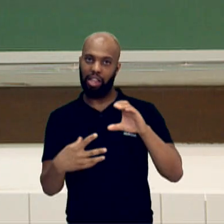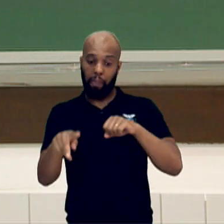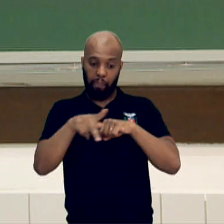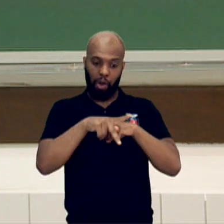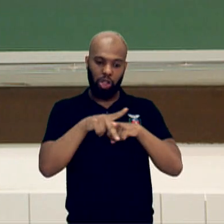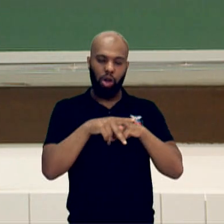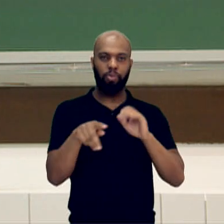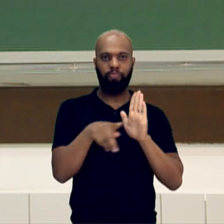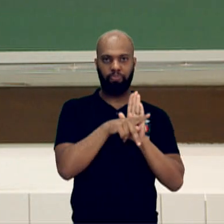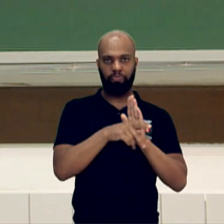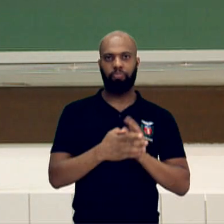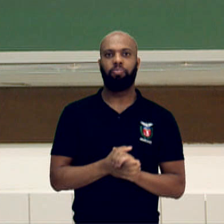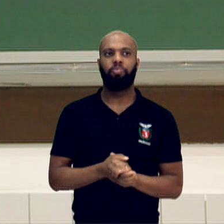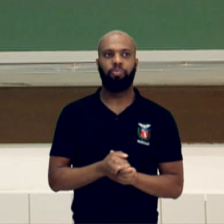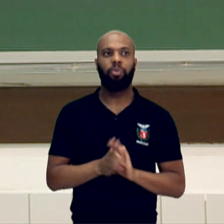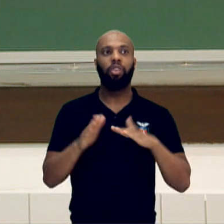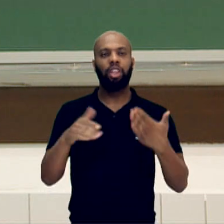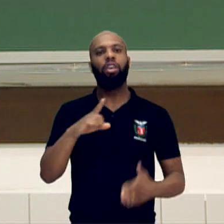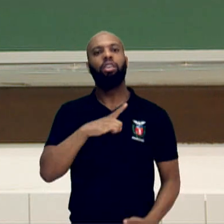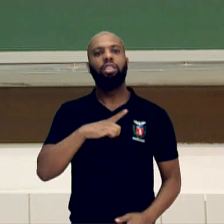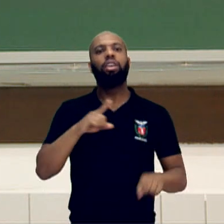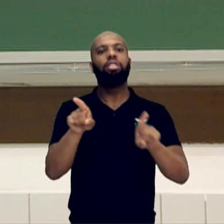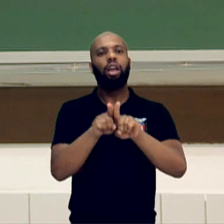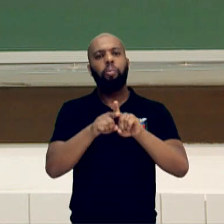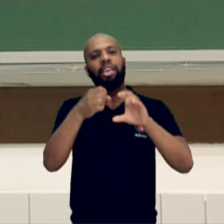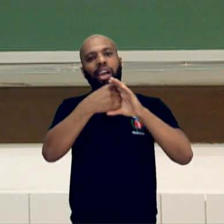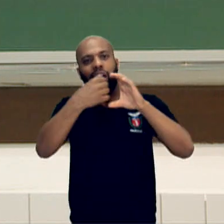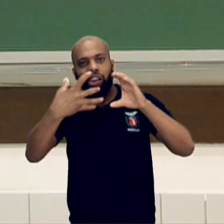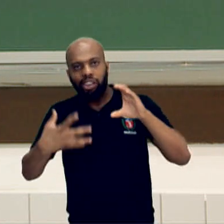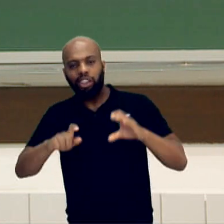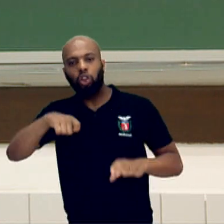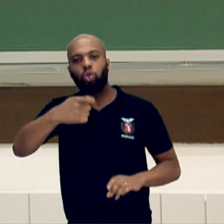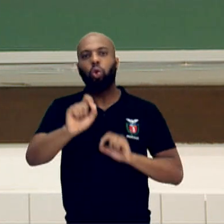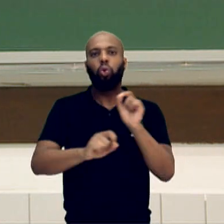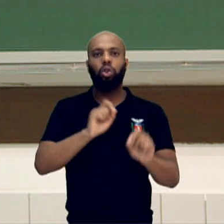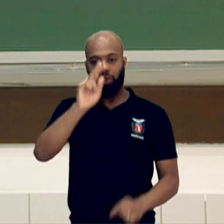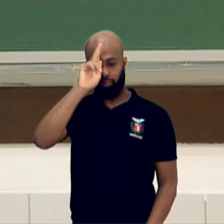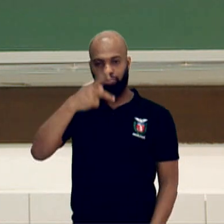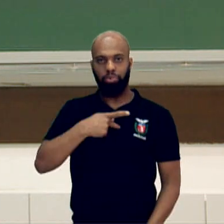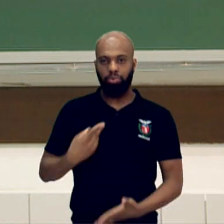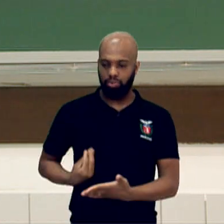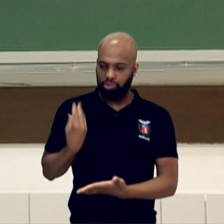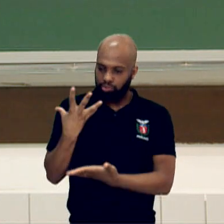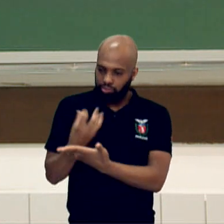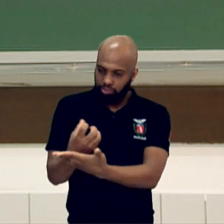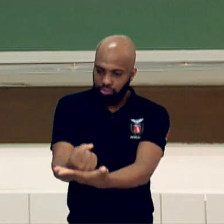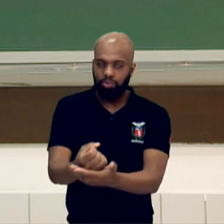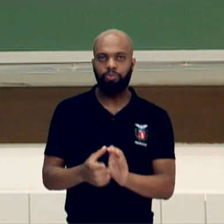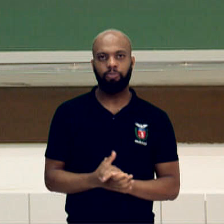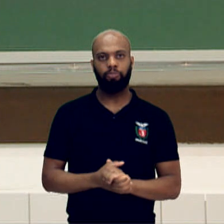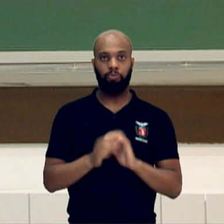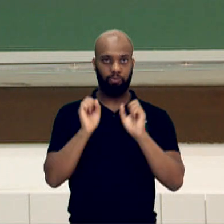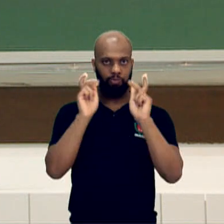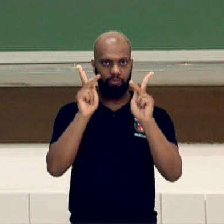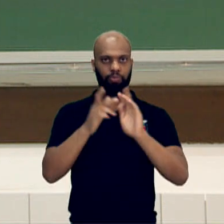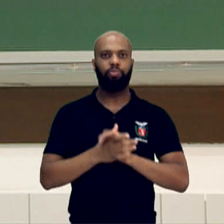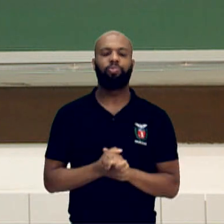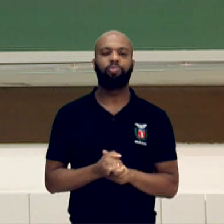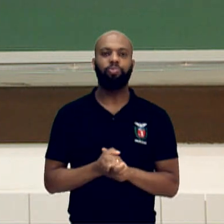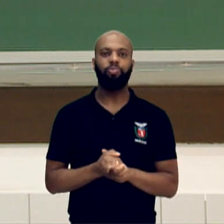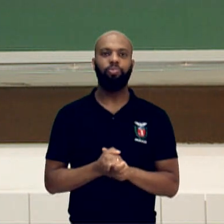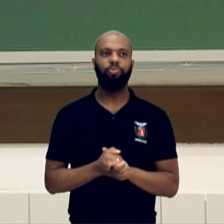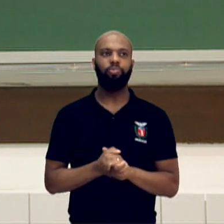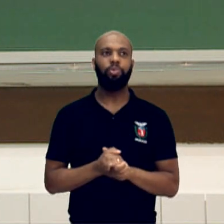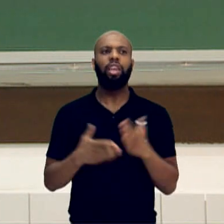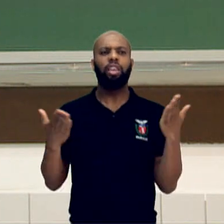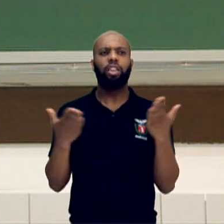nesse trechinho aqui, temos mais características da autobiografia, certo?